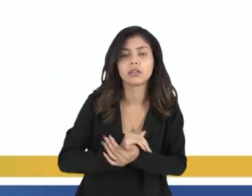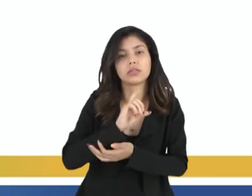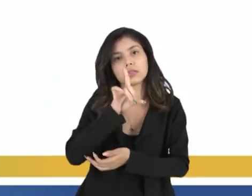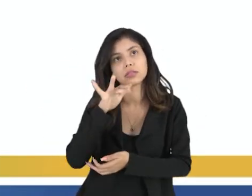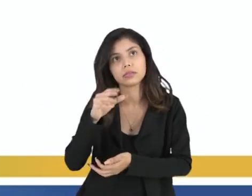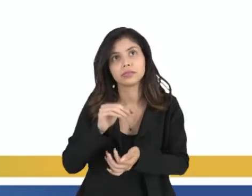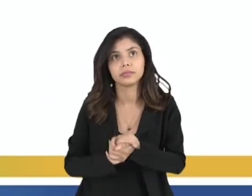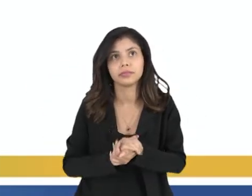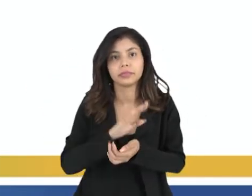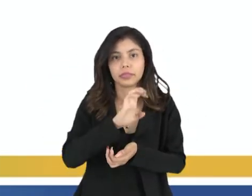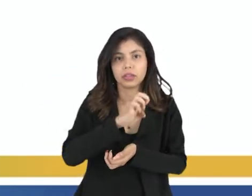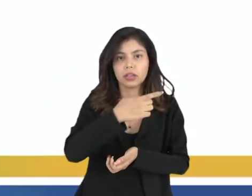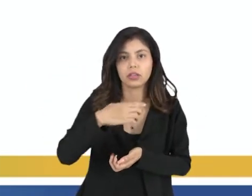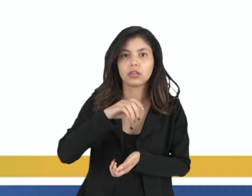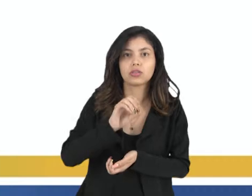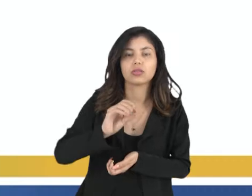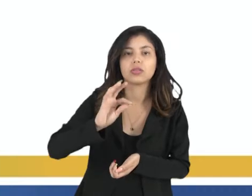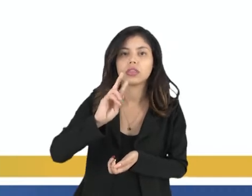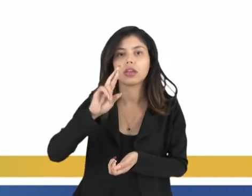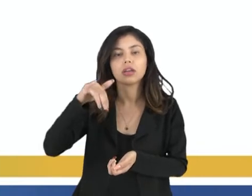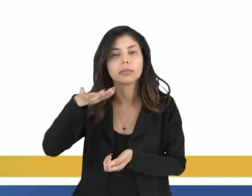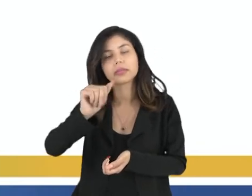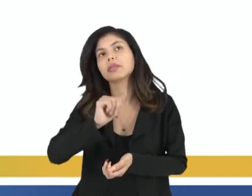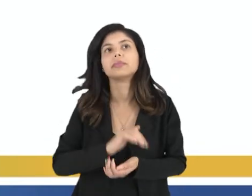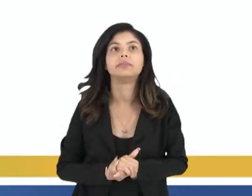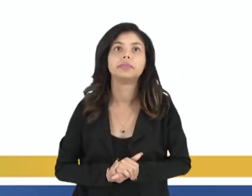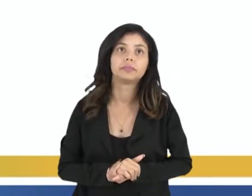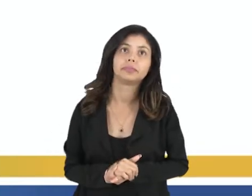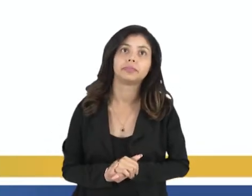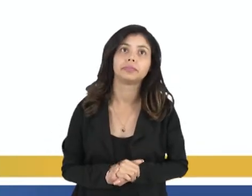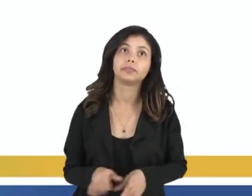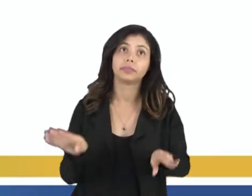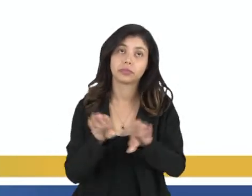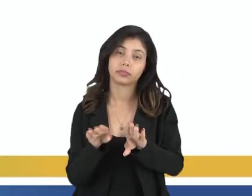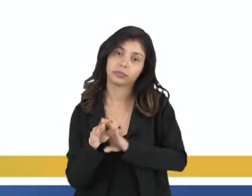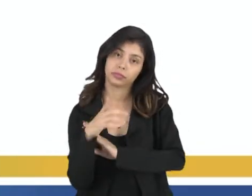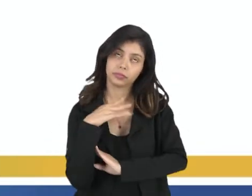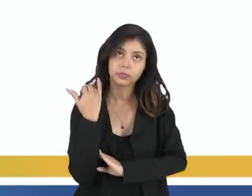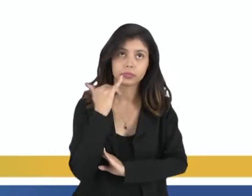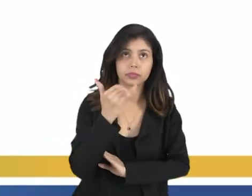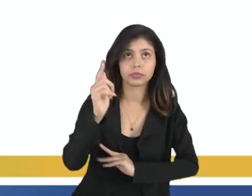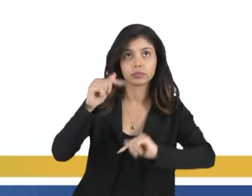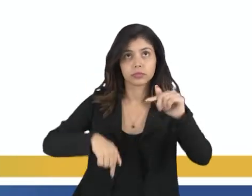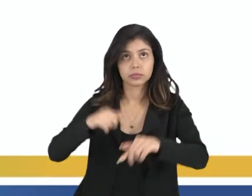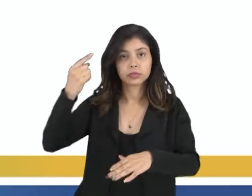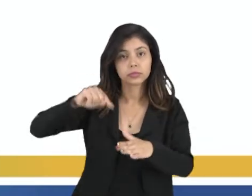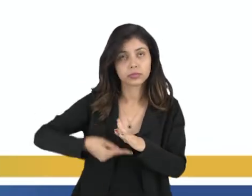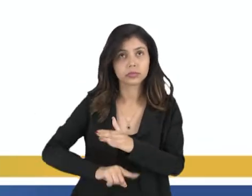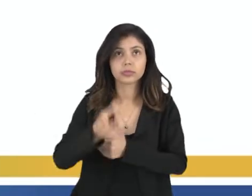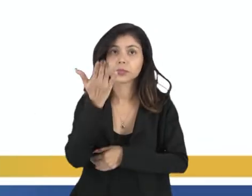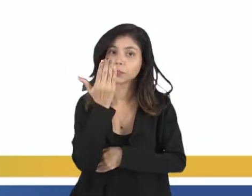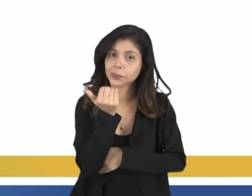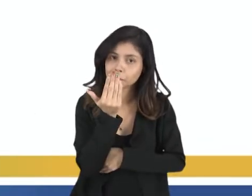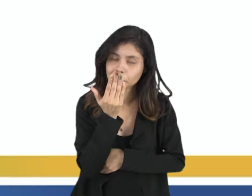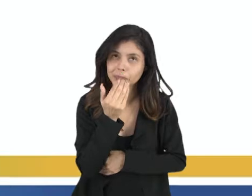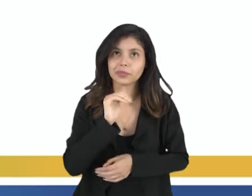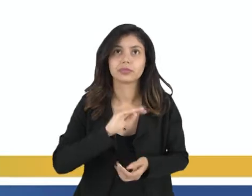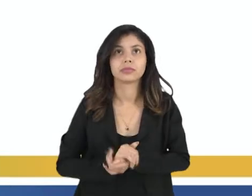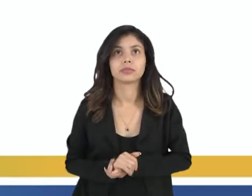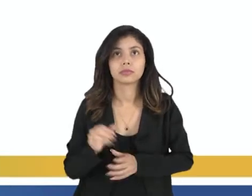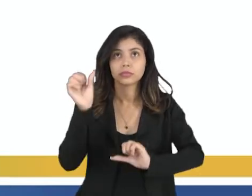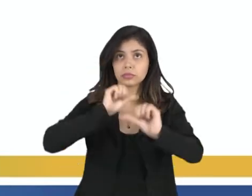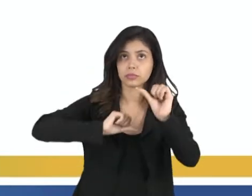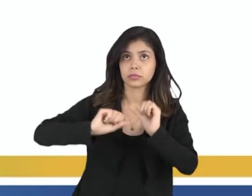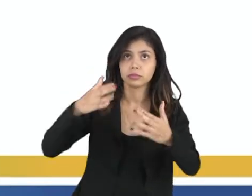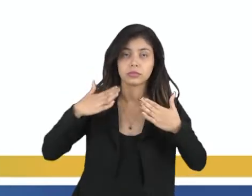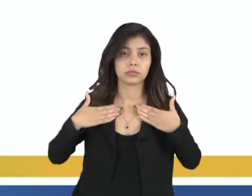reações exotérmicas, ok? Temos aqui também a energia química dentro dos alimentos, que